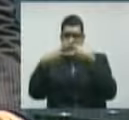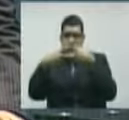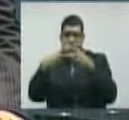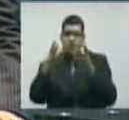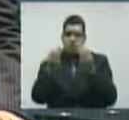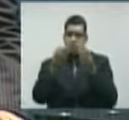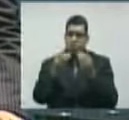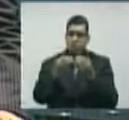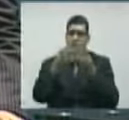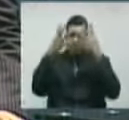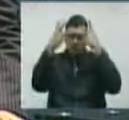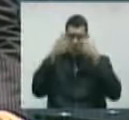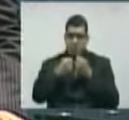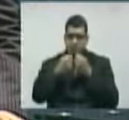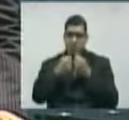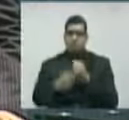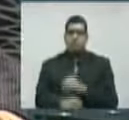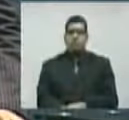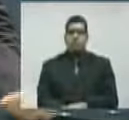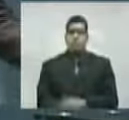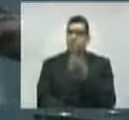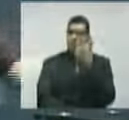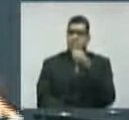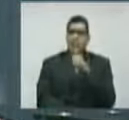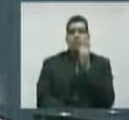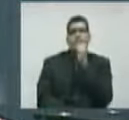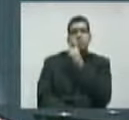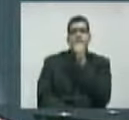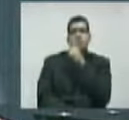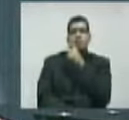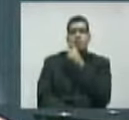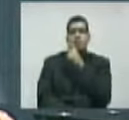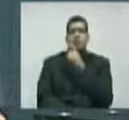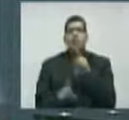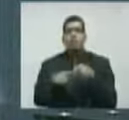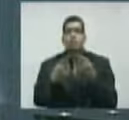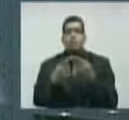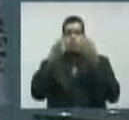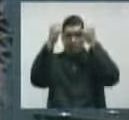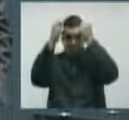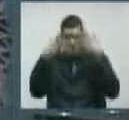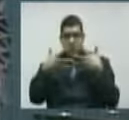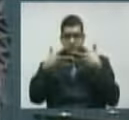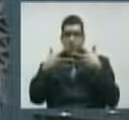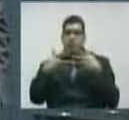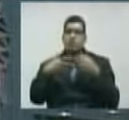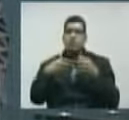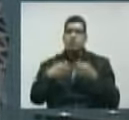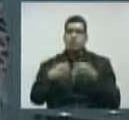Tem muito a explicar. Não com mentiras, mas a explicar